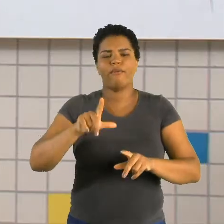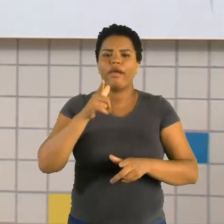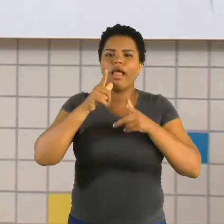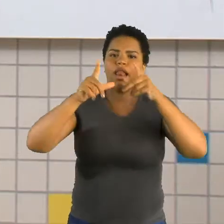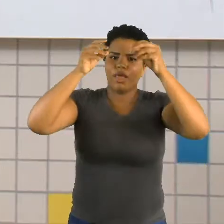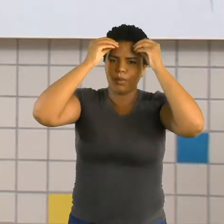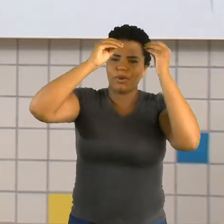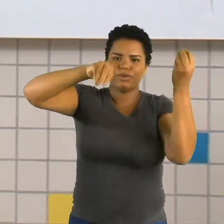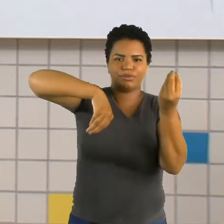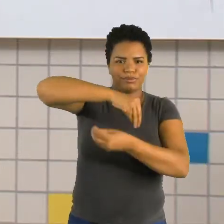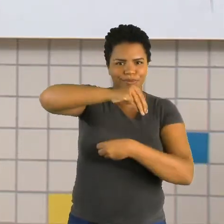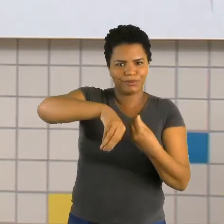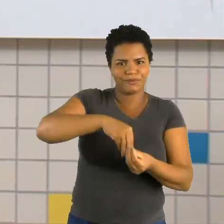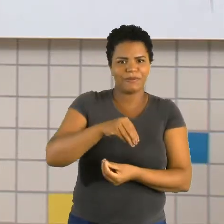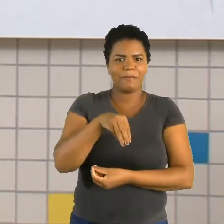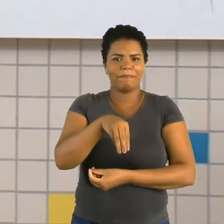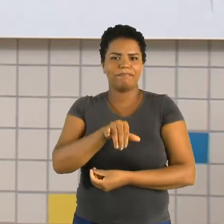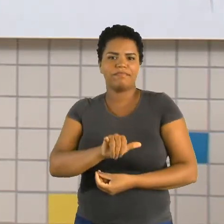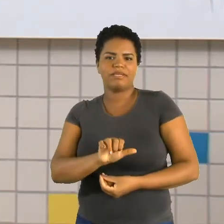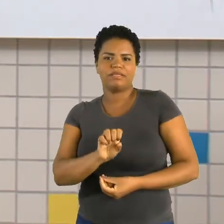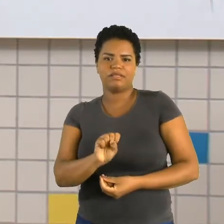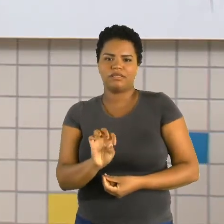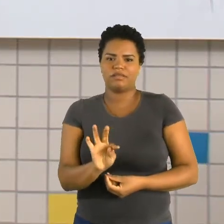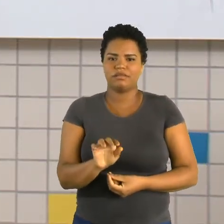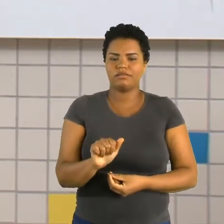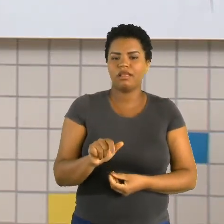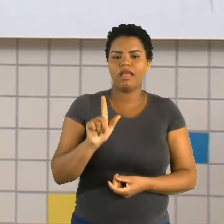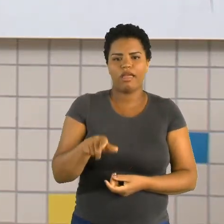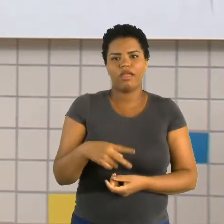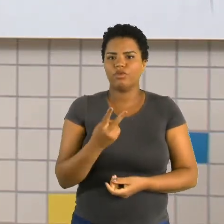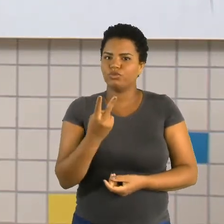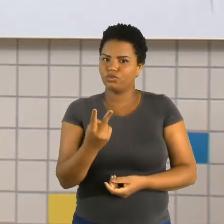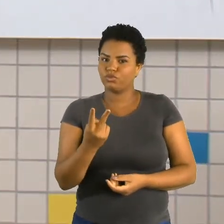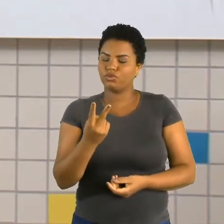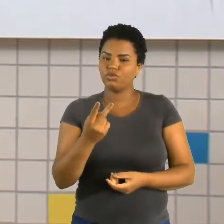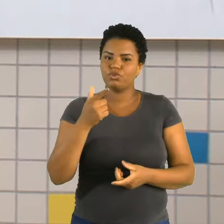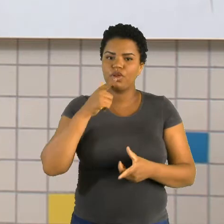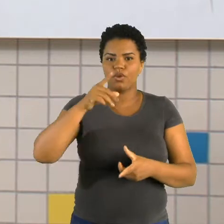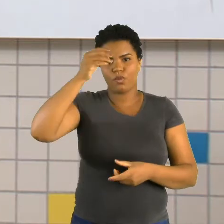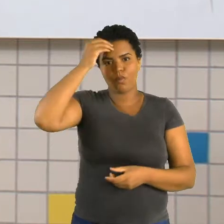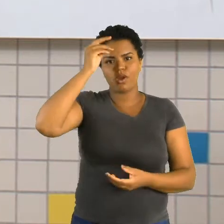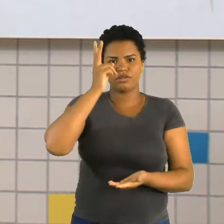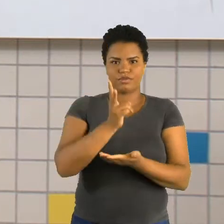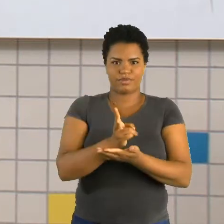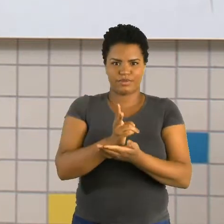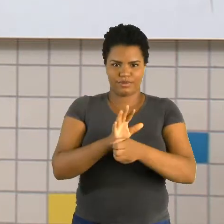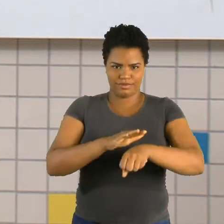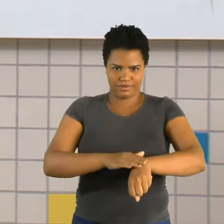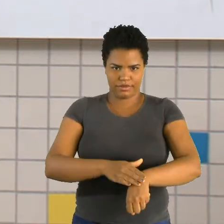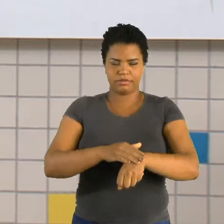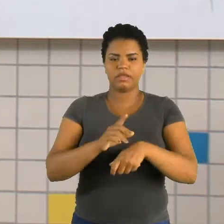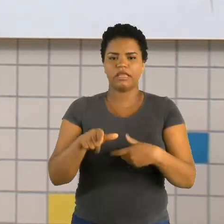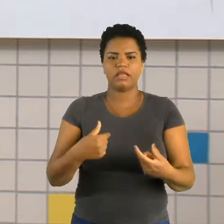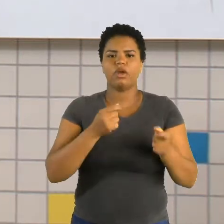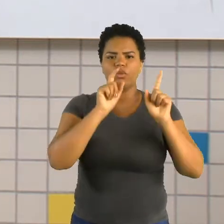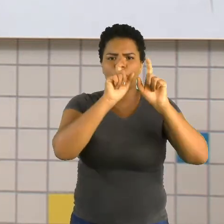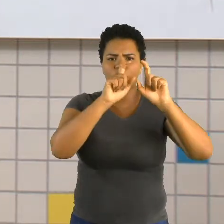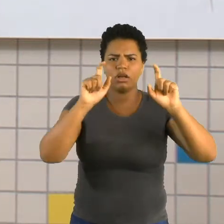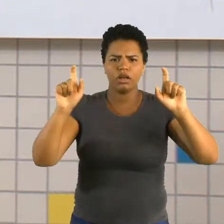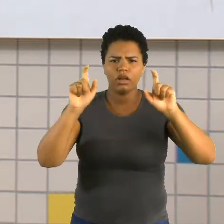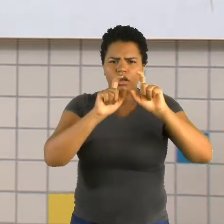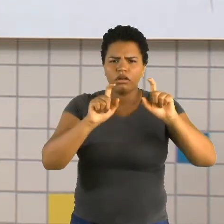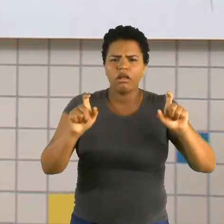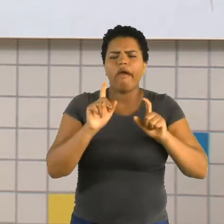porque faz o uso dos dois tipos de linguagem ao mesmo tempo. A tirinha é uma sequência curta